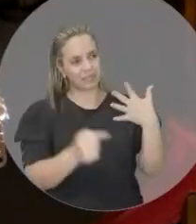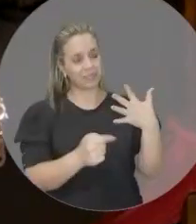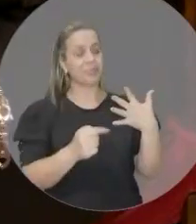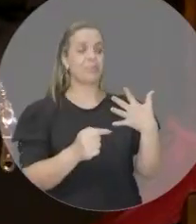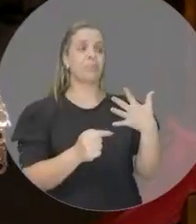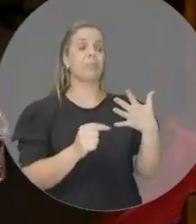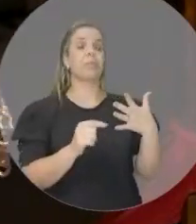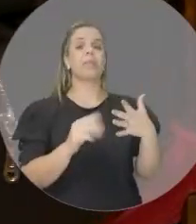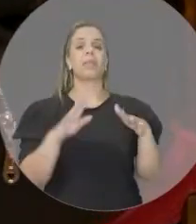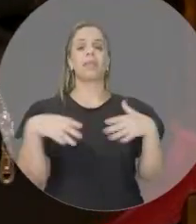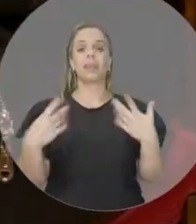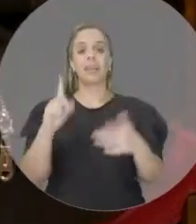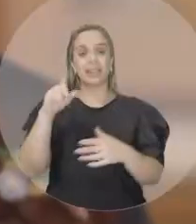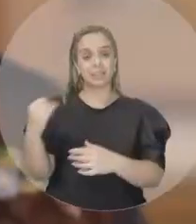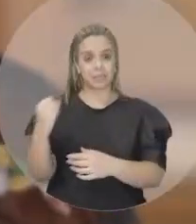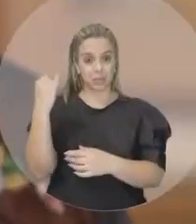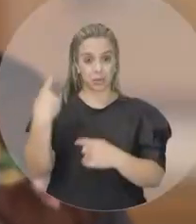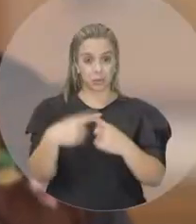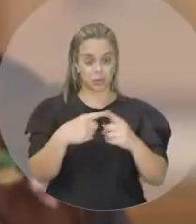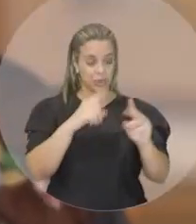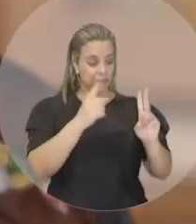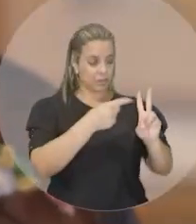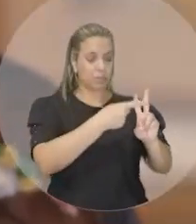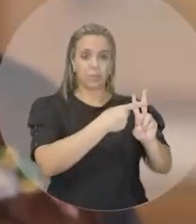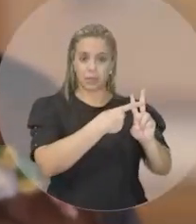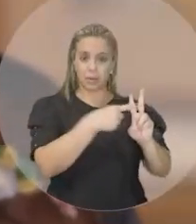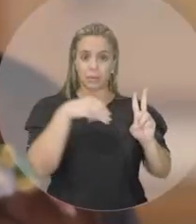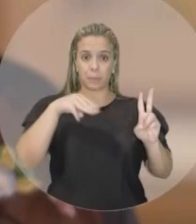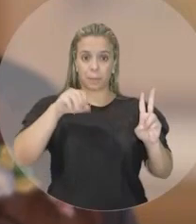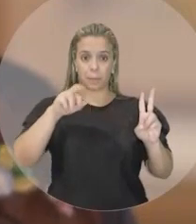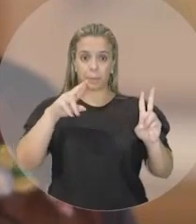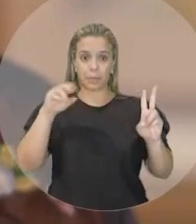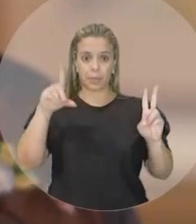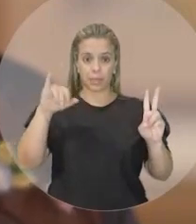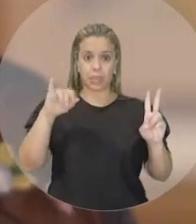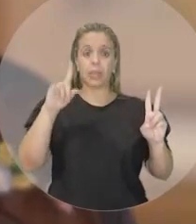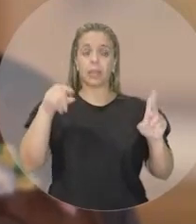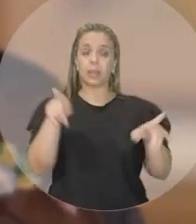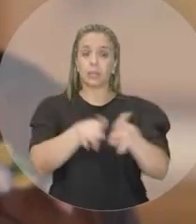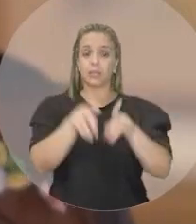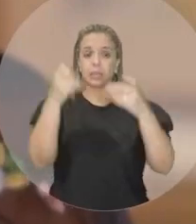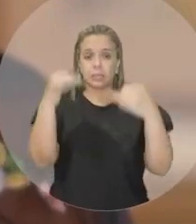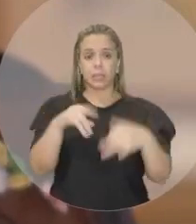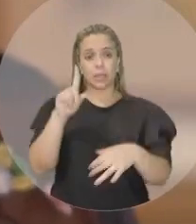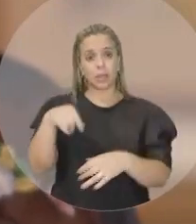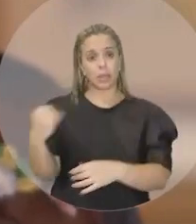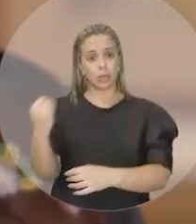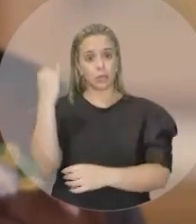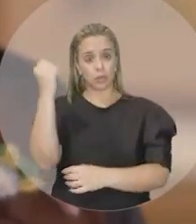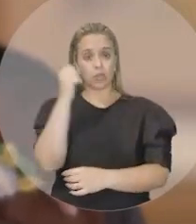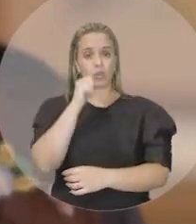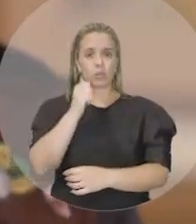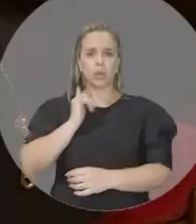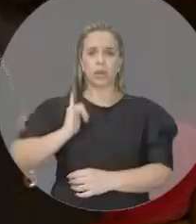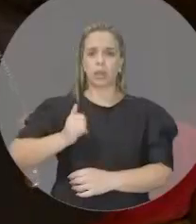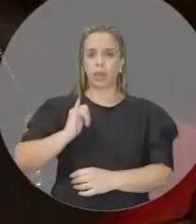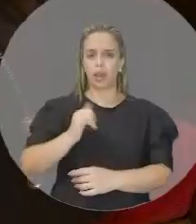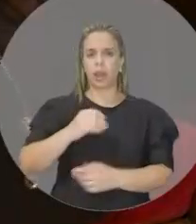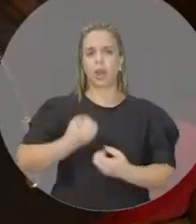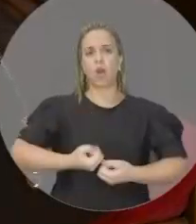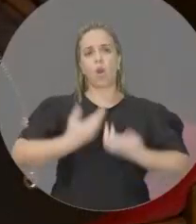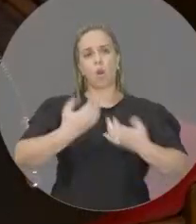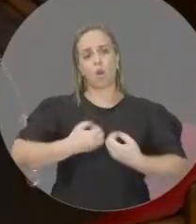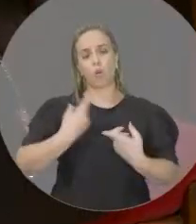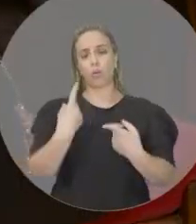muito interessante, Larissa, porque a Marli também reafirma essa necessidade das mulheres começarem a narrar, porque historicamente a